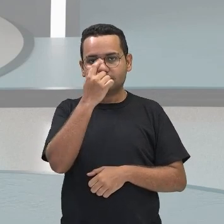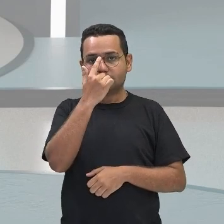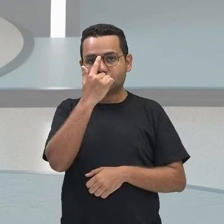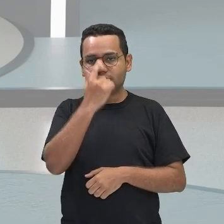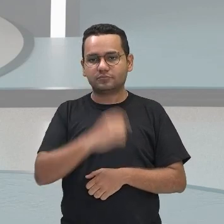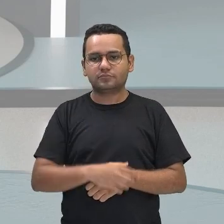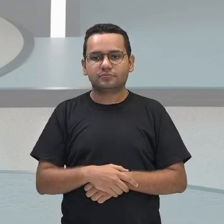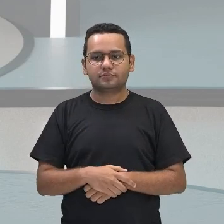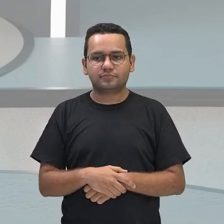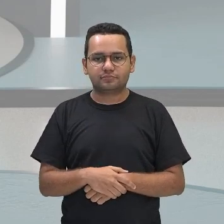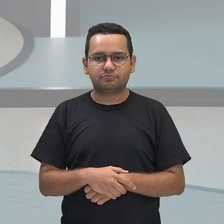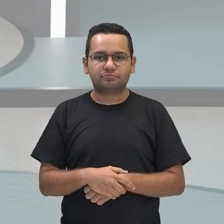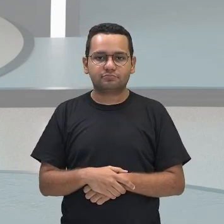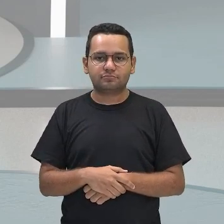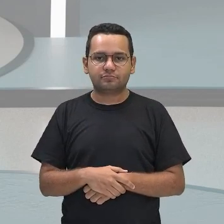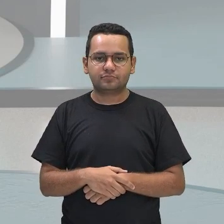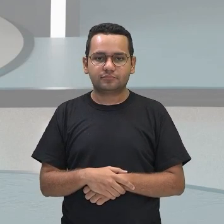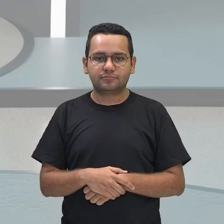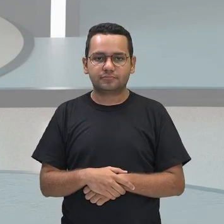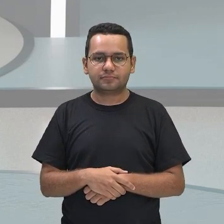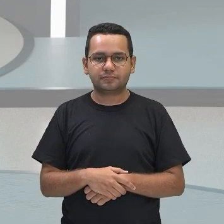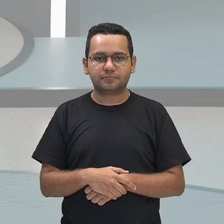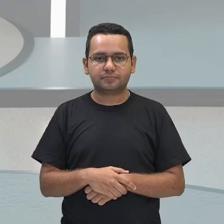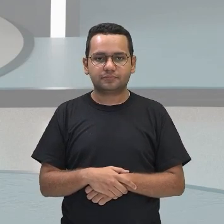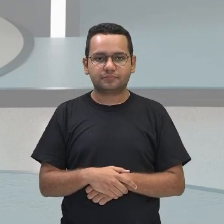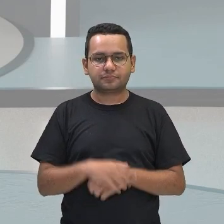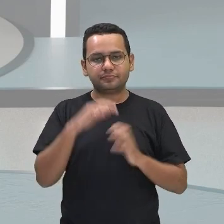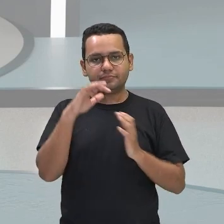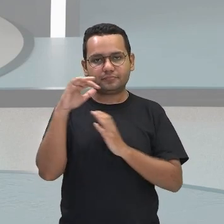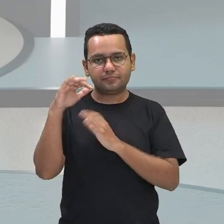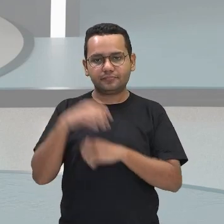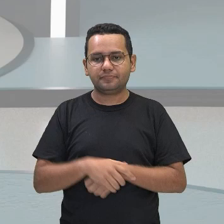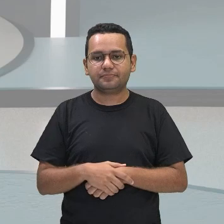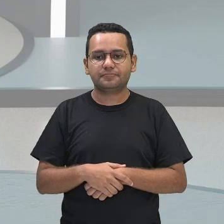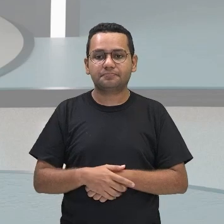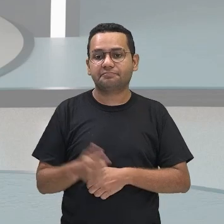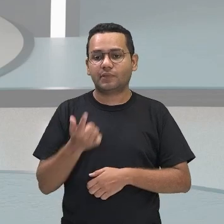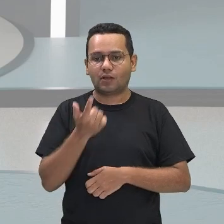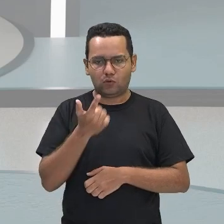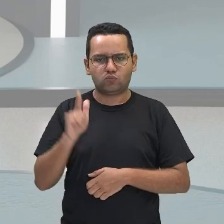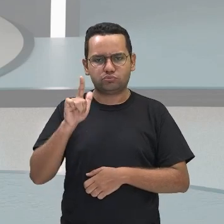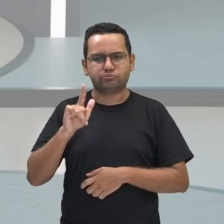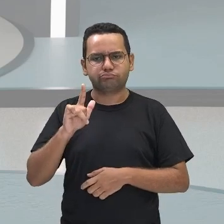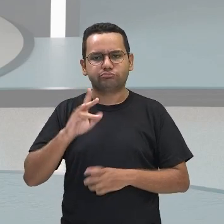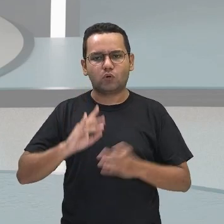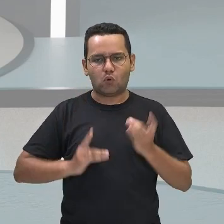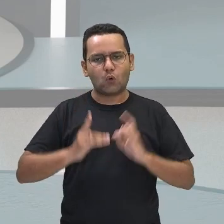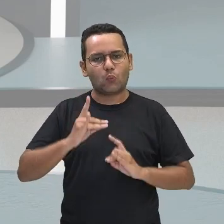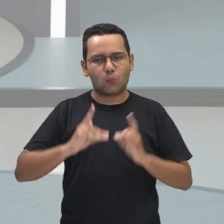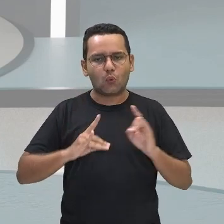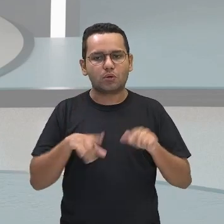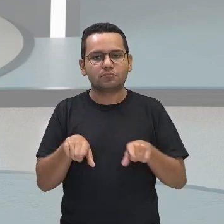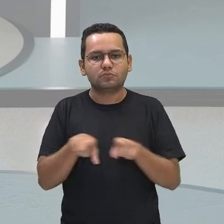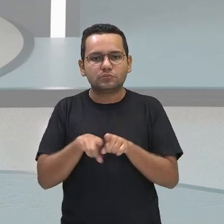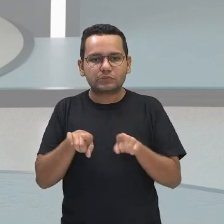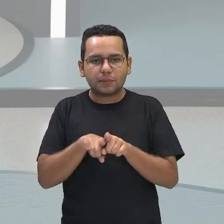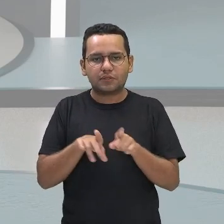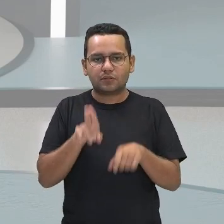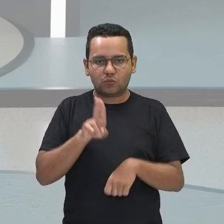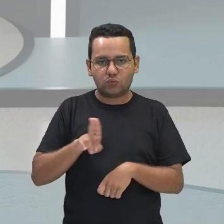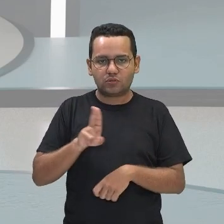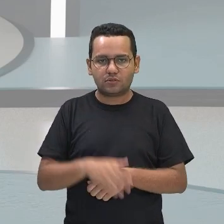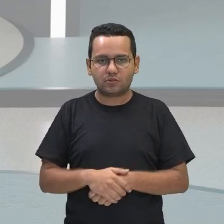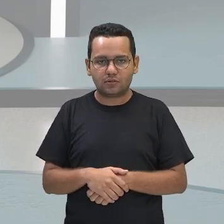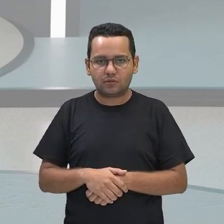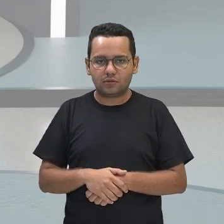desse GH. Prosseguindo, nós vamos ver aí, ó, outro hormônio que vem sendo muito utilizado